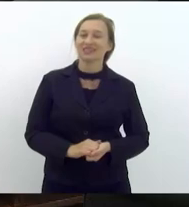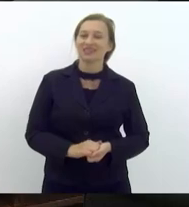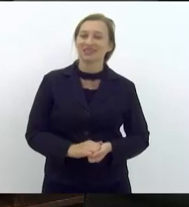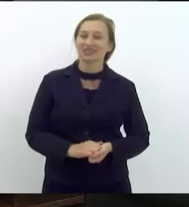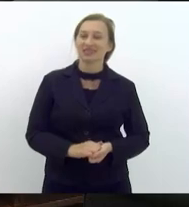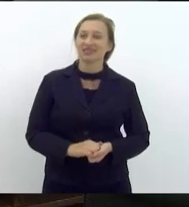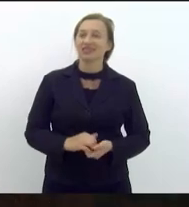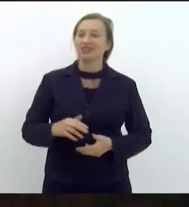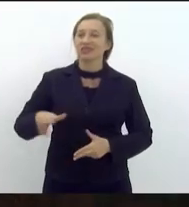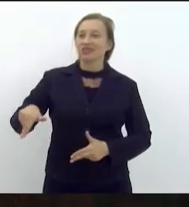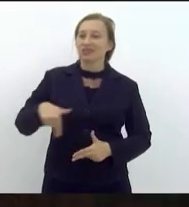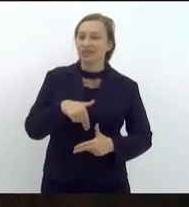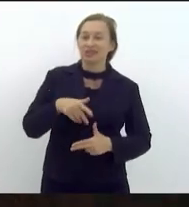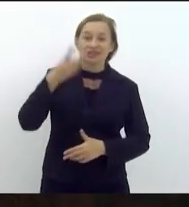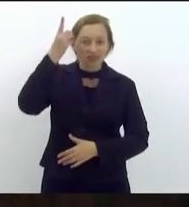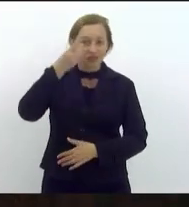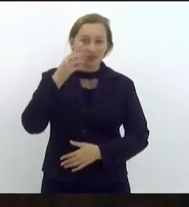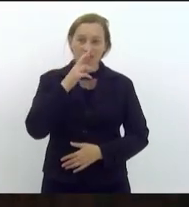próximo